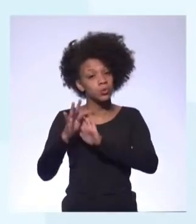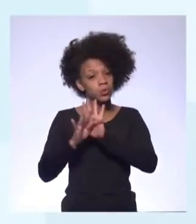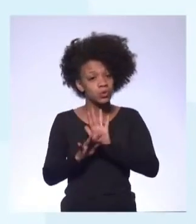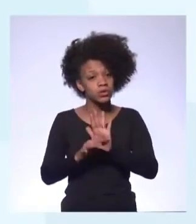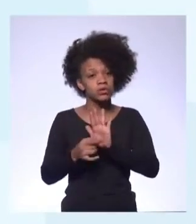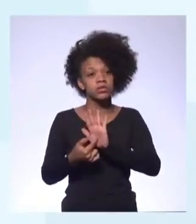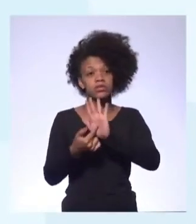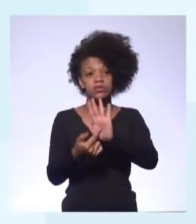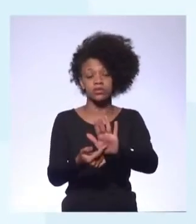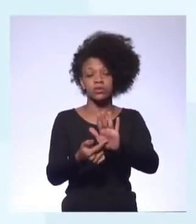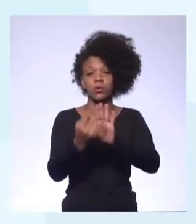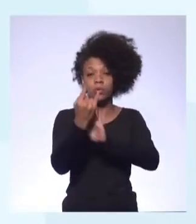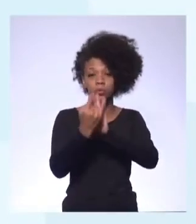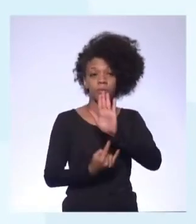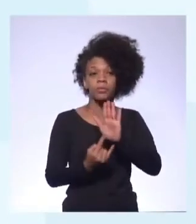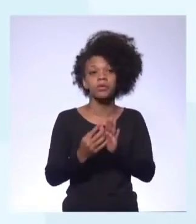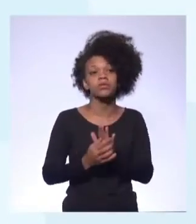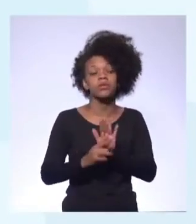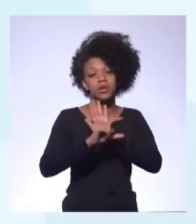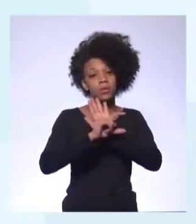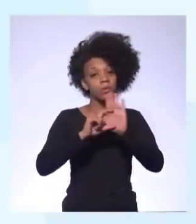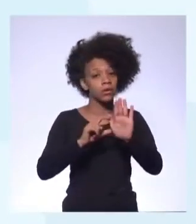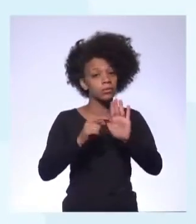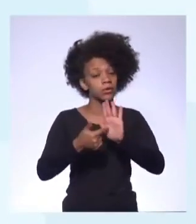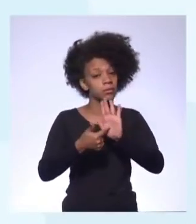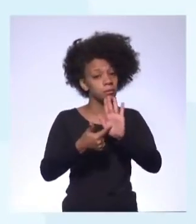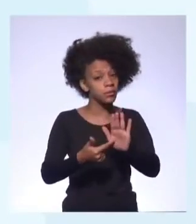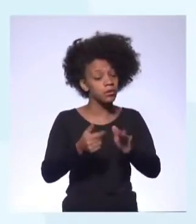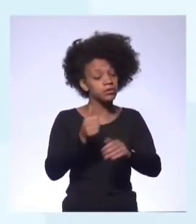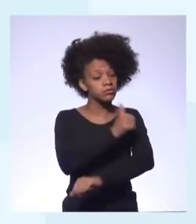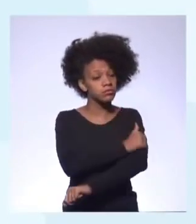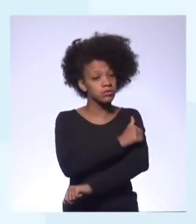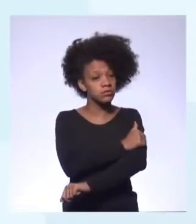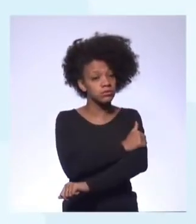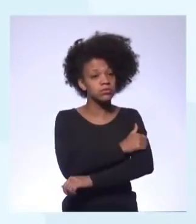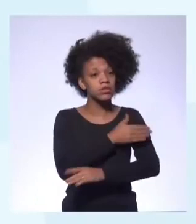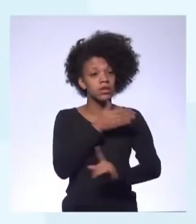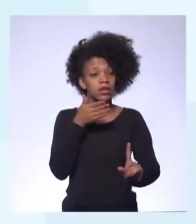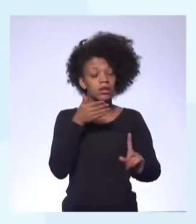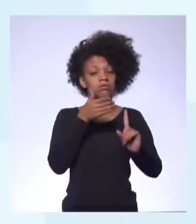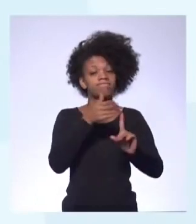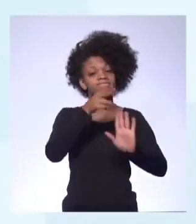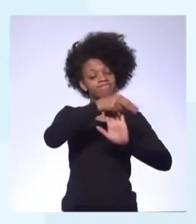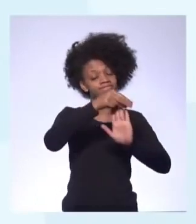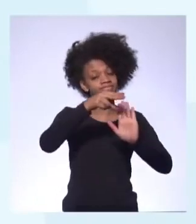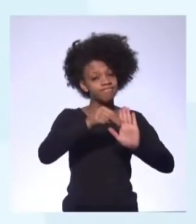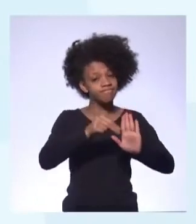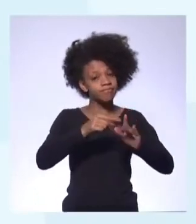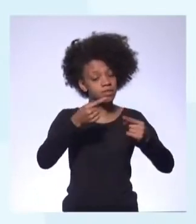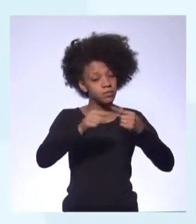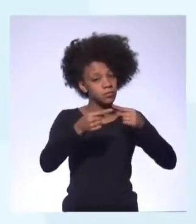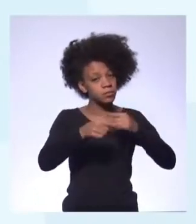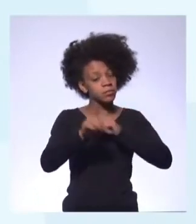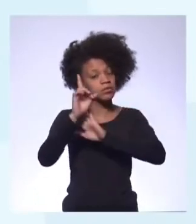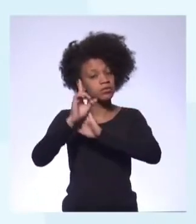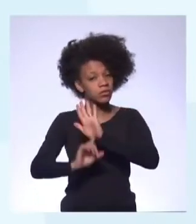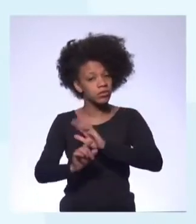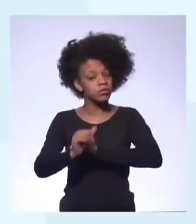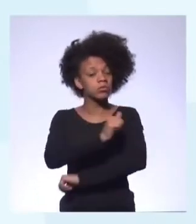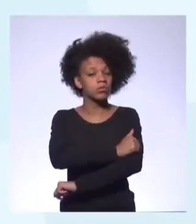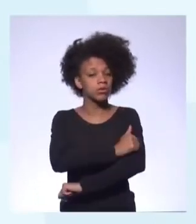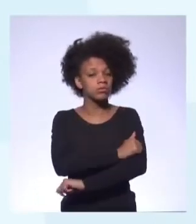um capítulo que trata dos estudantes e artigos que fazem referência aos direitos e às proibições aos